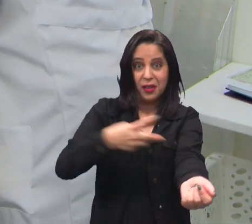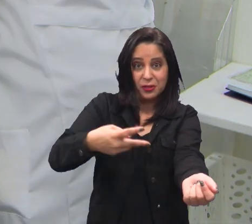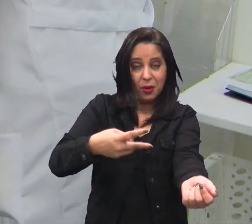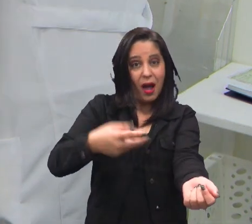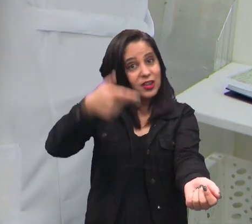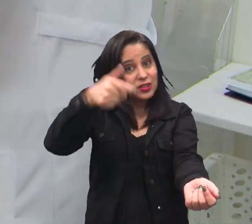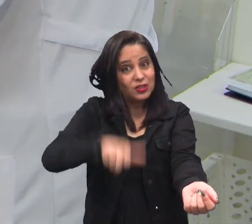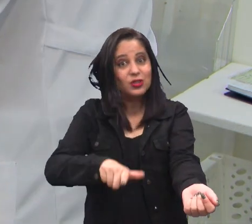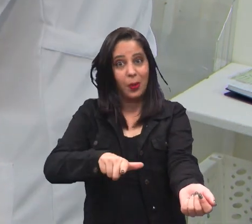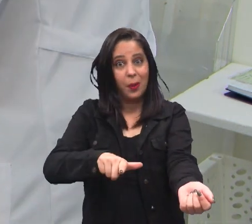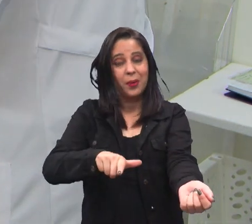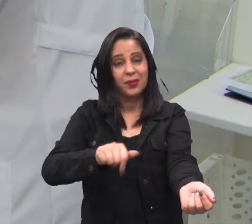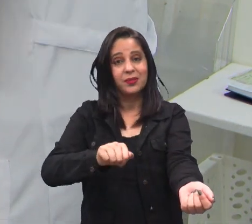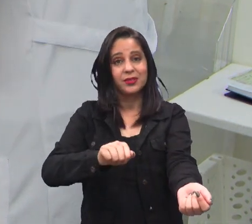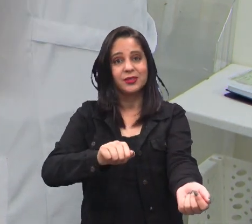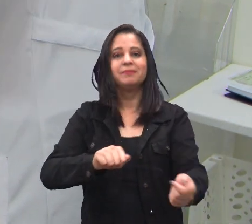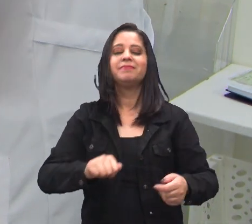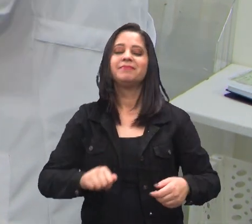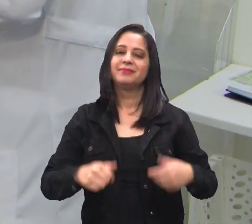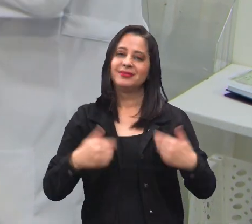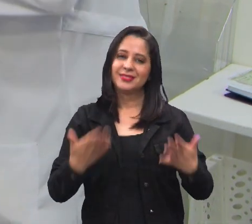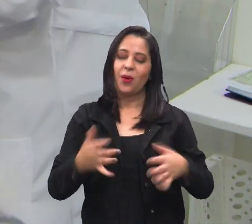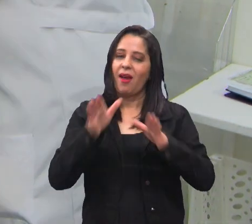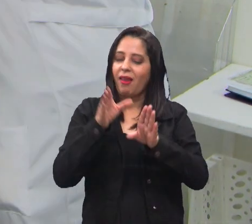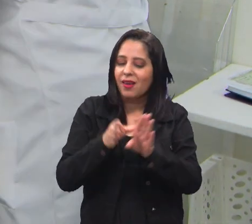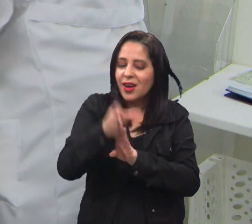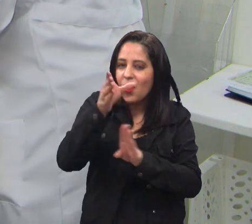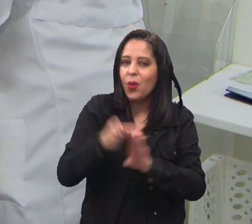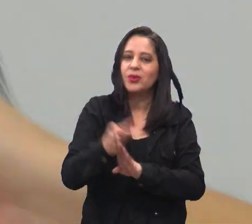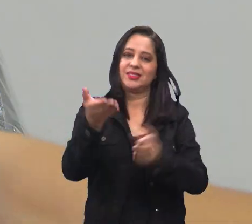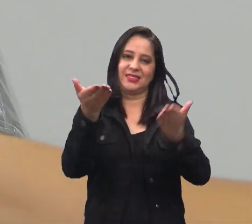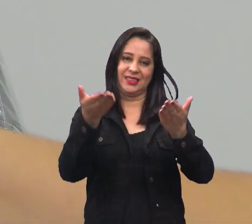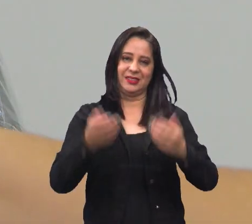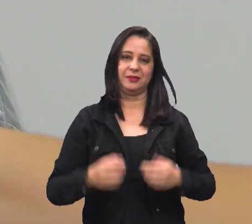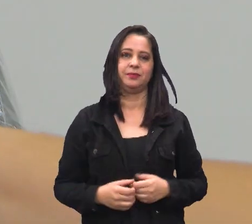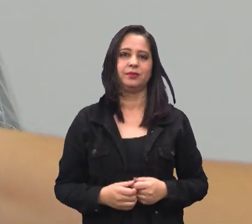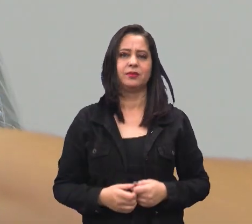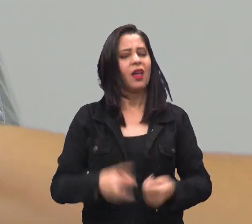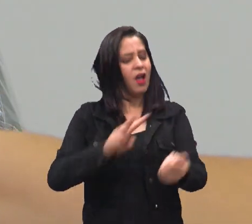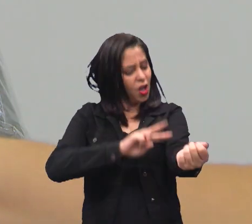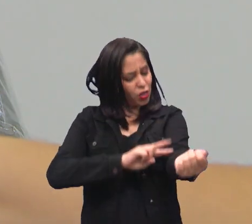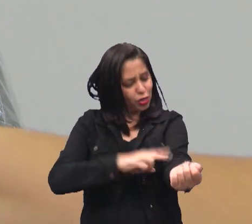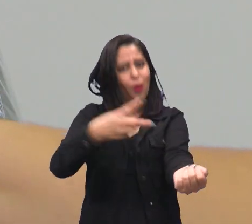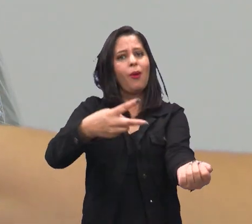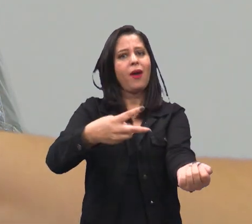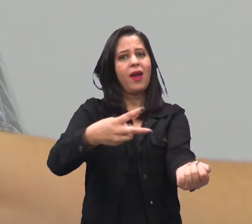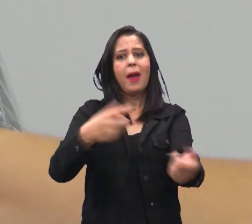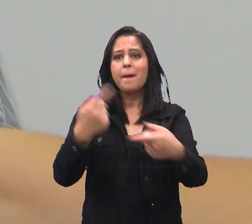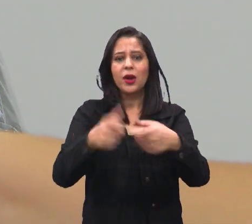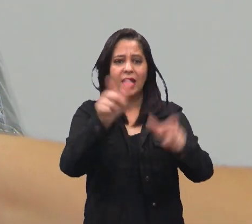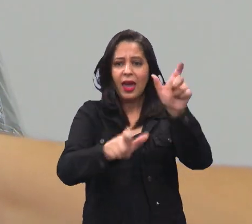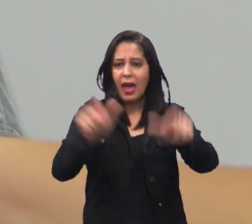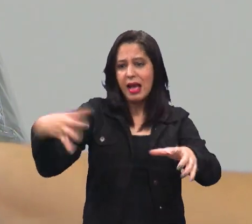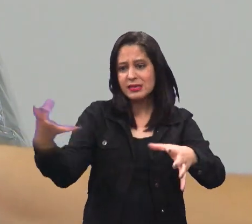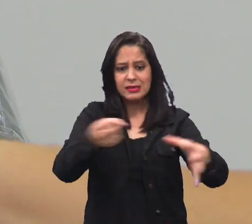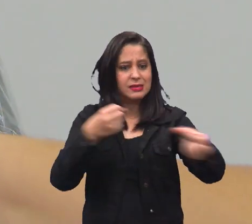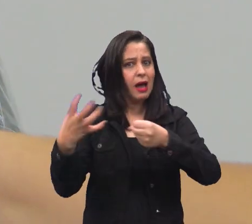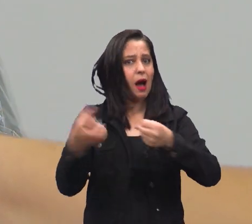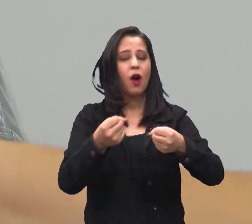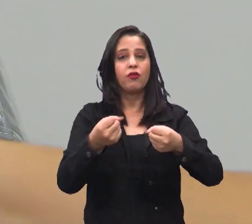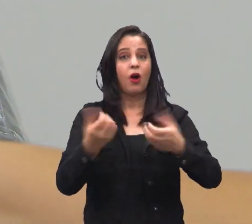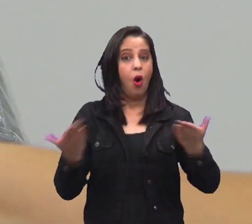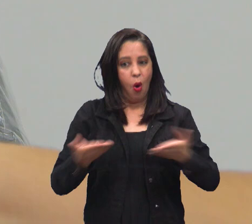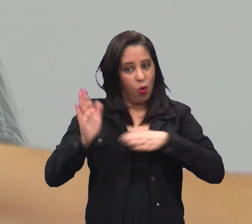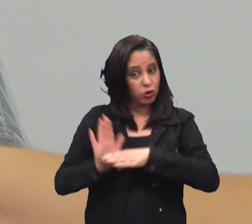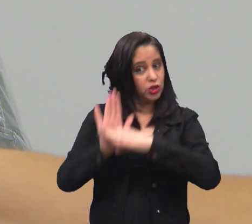início desta reportagem? Ela deixa um recado pra gente. Doe sangue, porque salva a vida. Um dia a gente ajuda, outro dia a